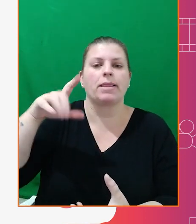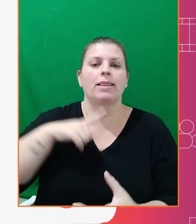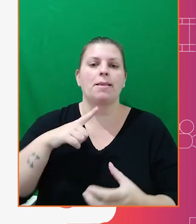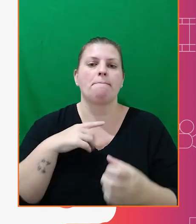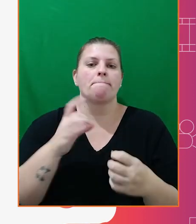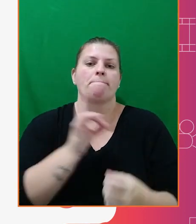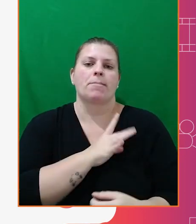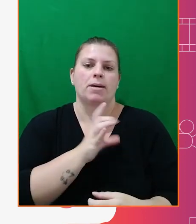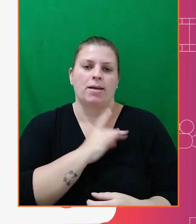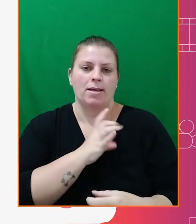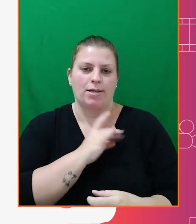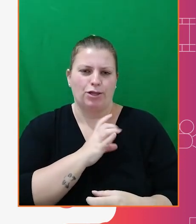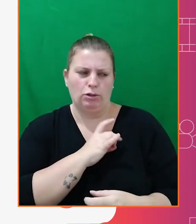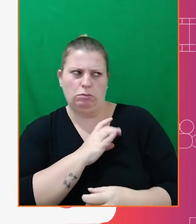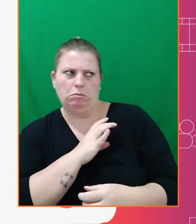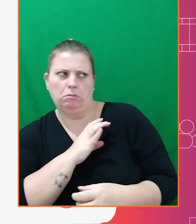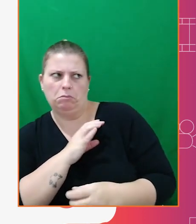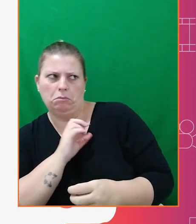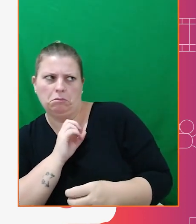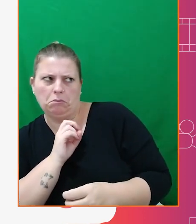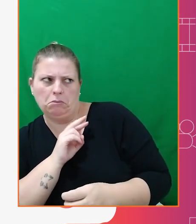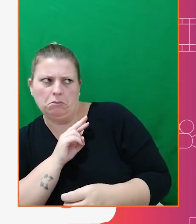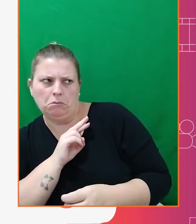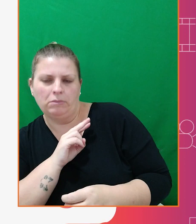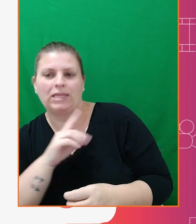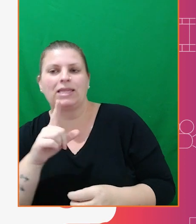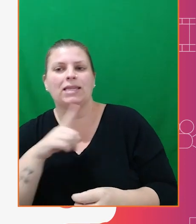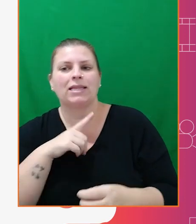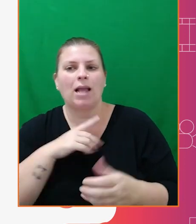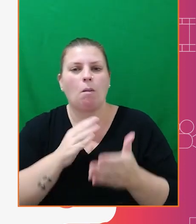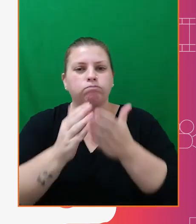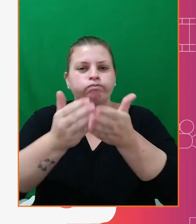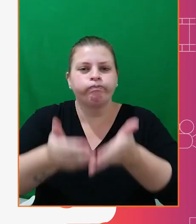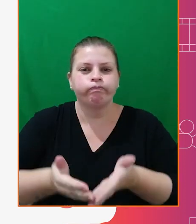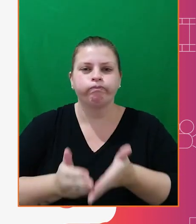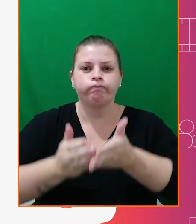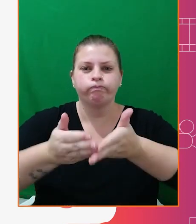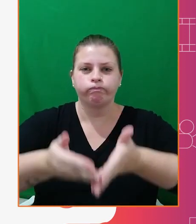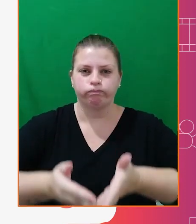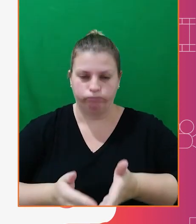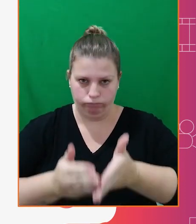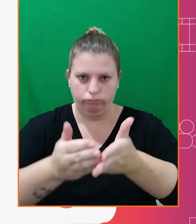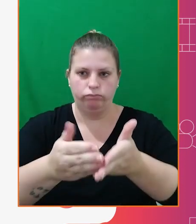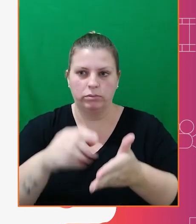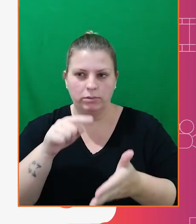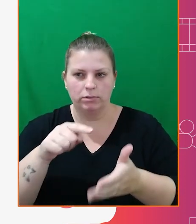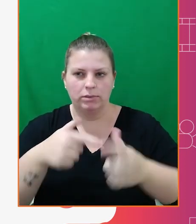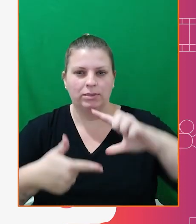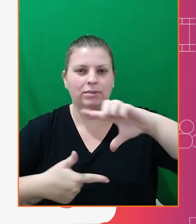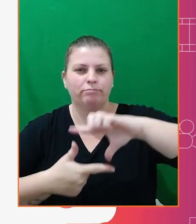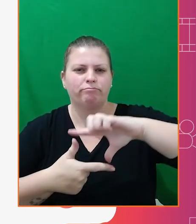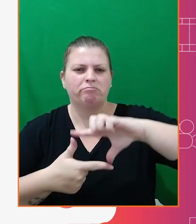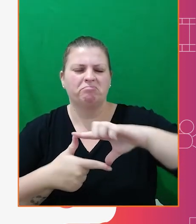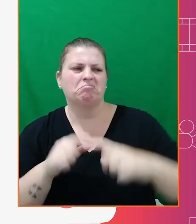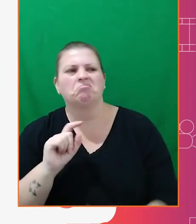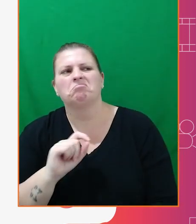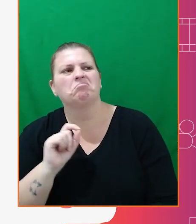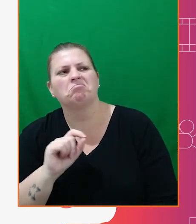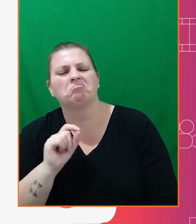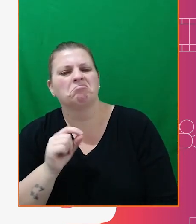dos quadros, notamos um navio. E só por esse quadro não dá para ter muita noção do que